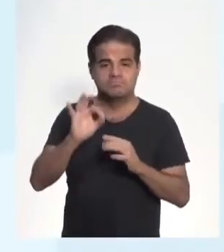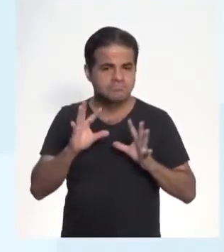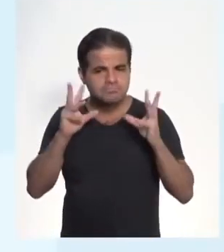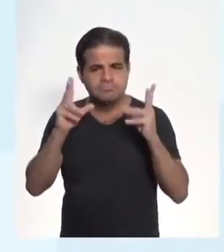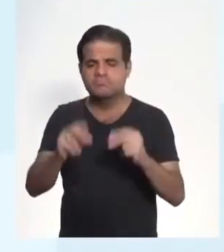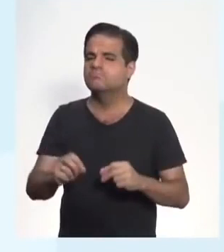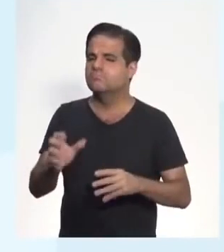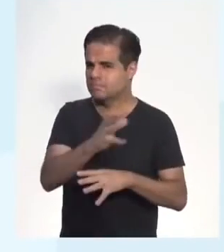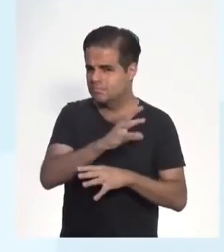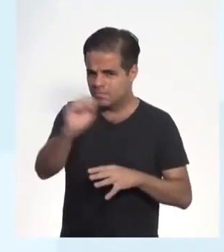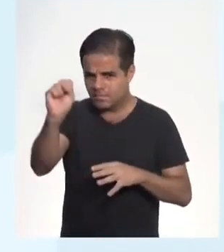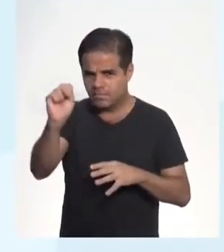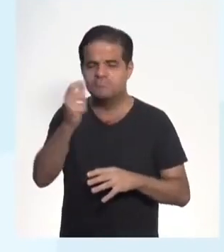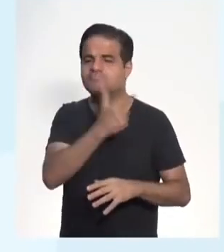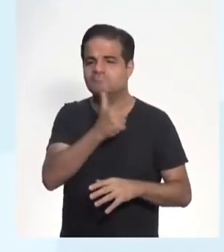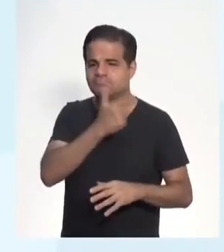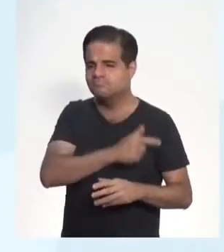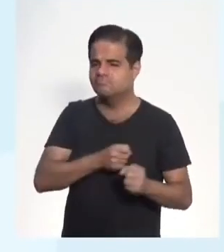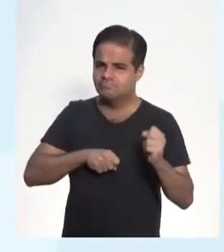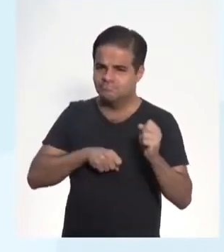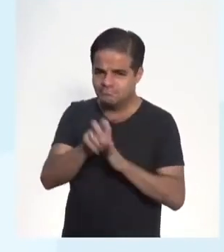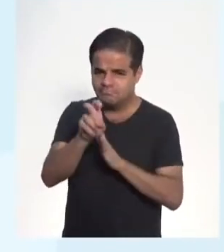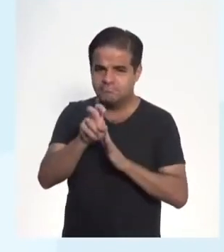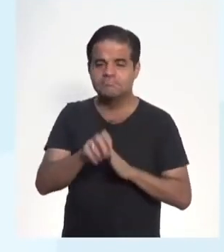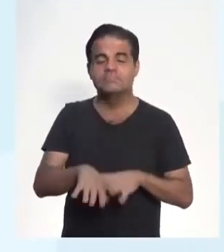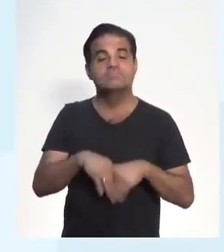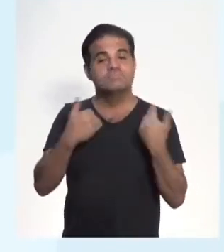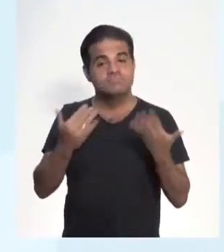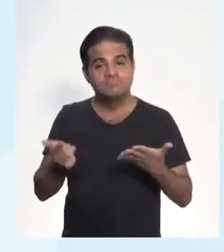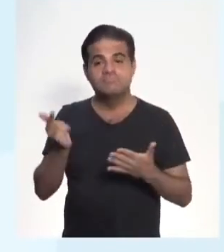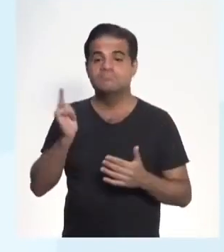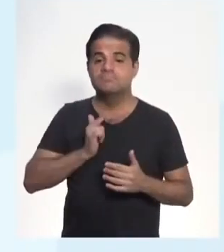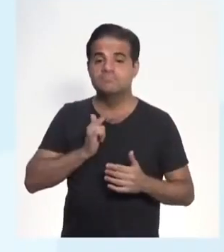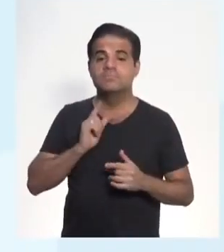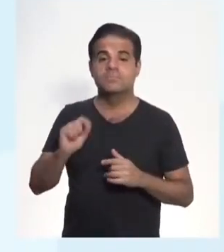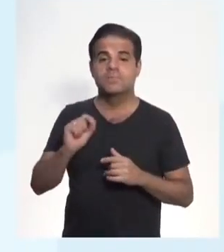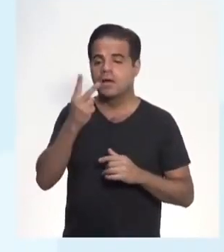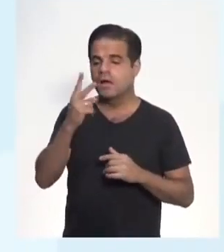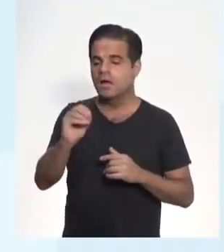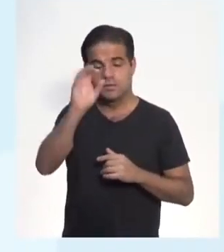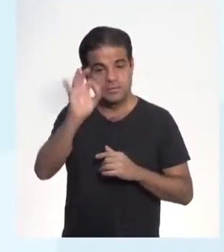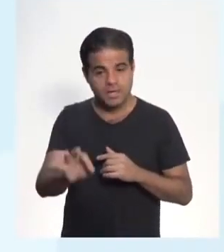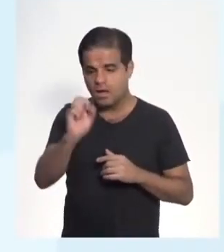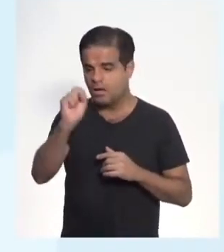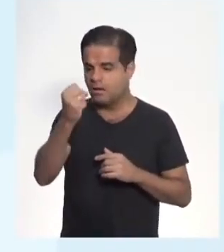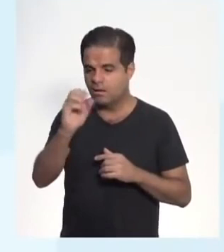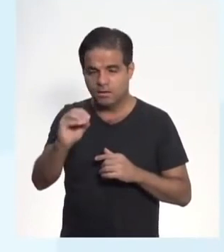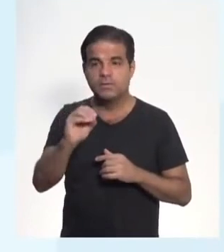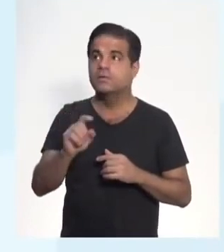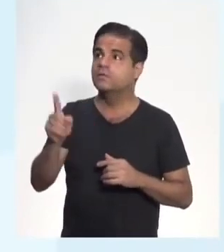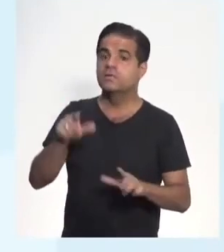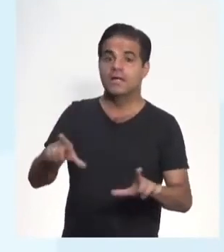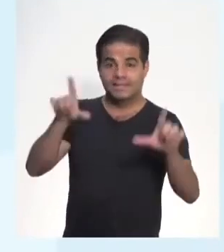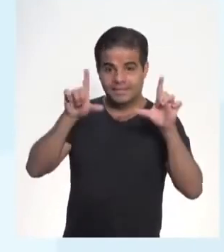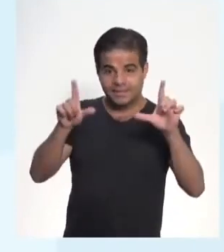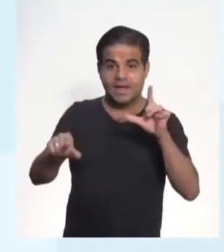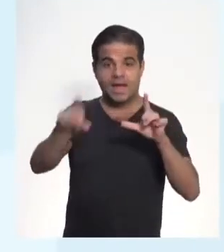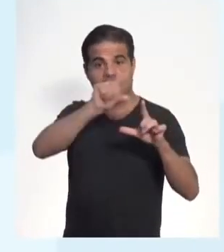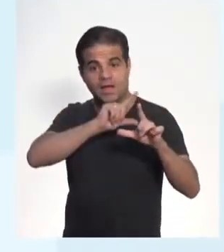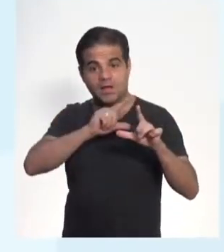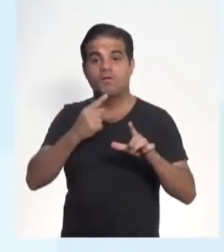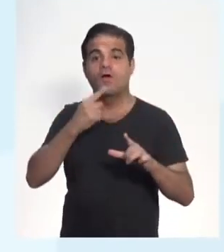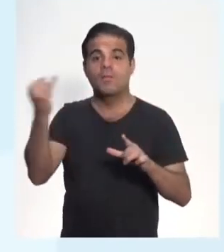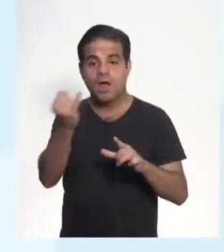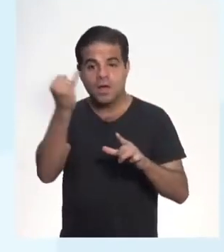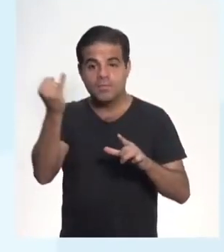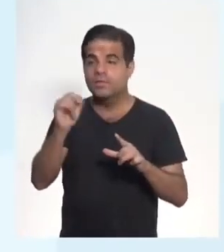É o craque da rodada, né? O craque do campeonato. Então o que a gente tem? 20% de 80%. Aí lá na tela anterior a gente falou da importância